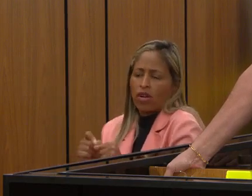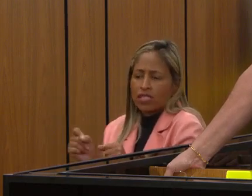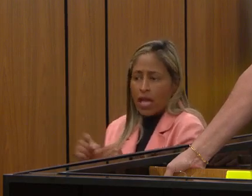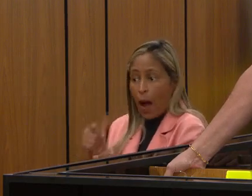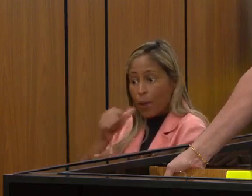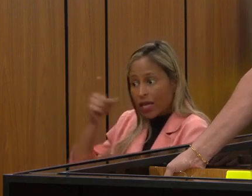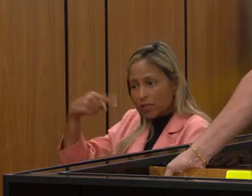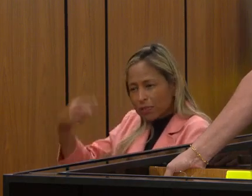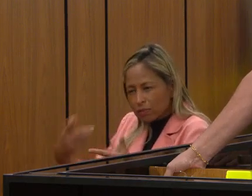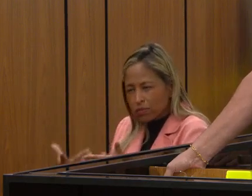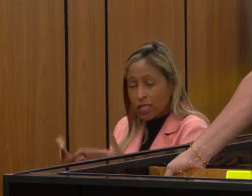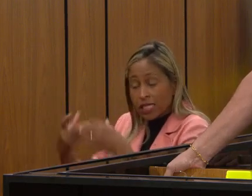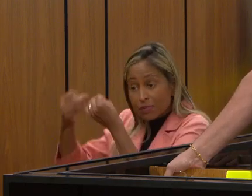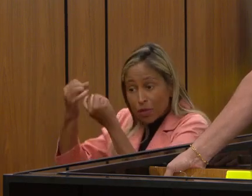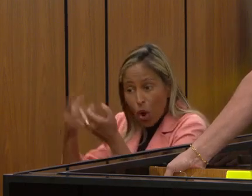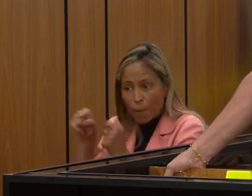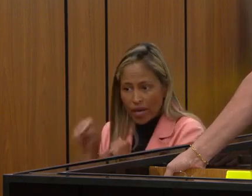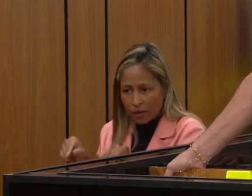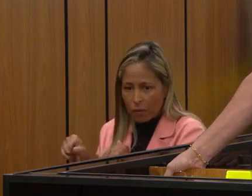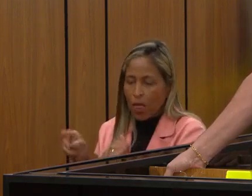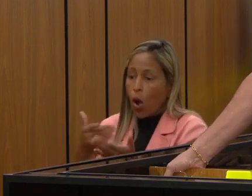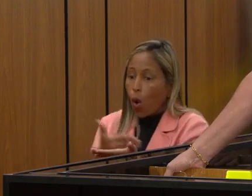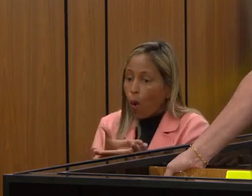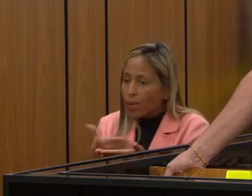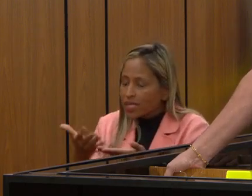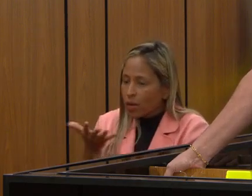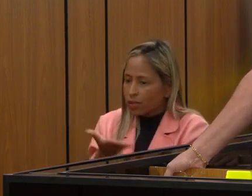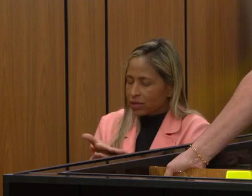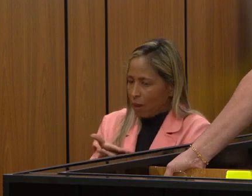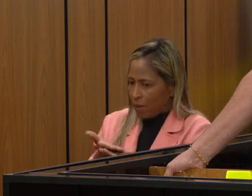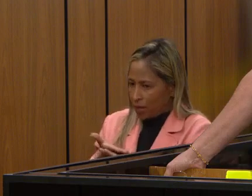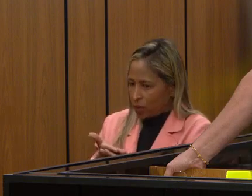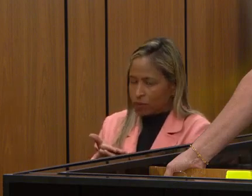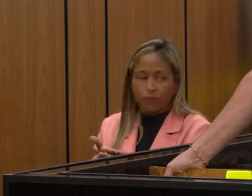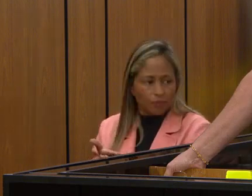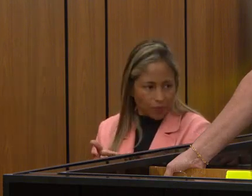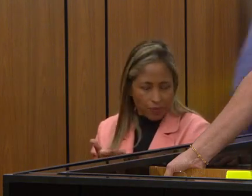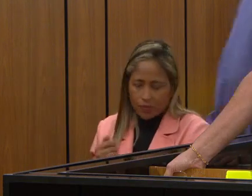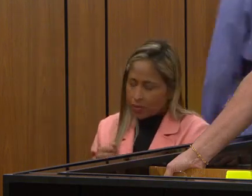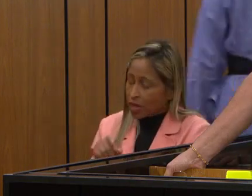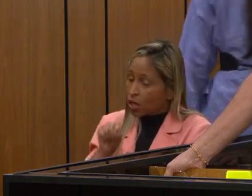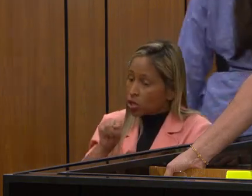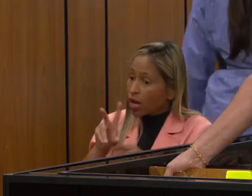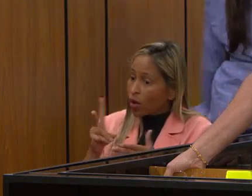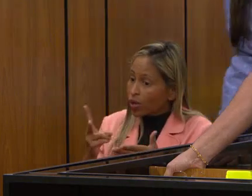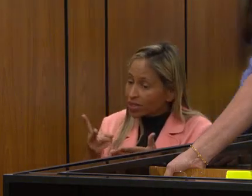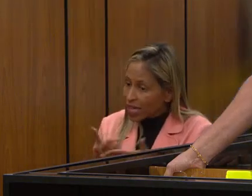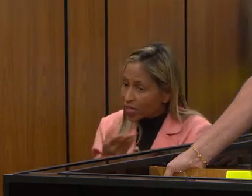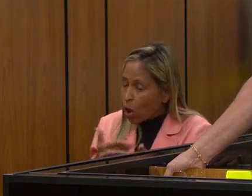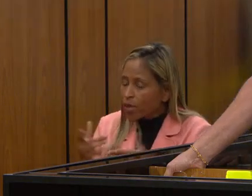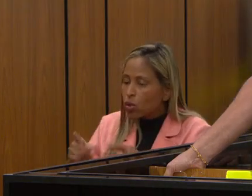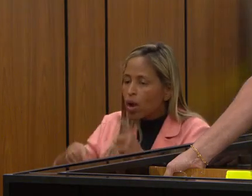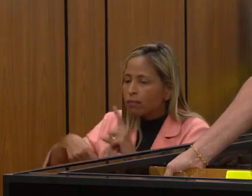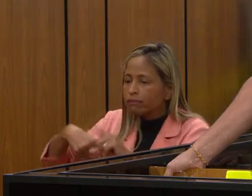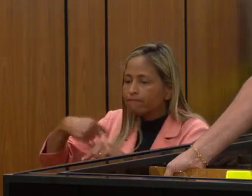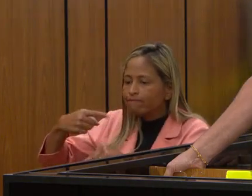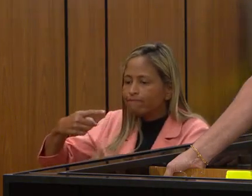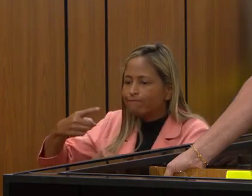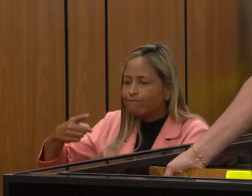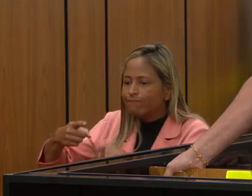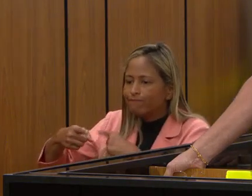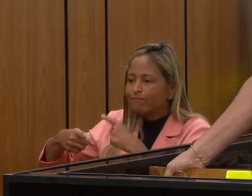que que deveria fazer na minha boca e tal enfim comecei o tratamento só que aí eles começaram a enrolação